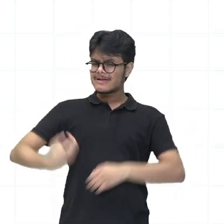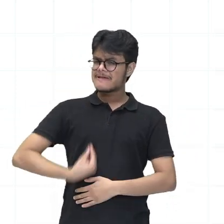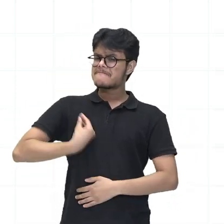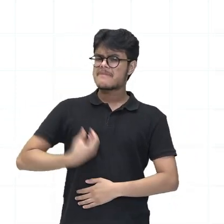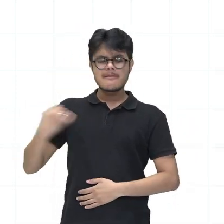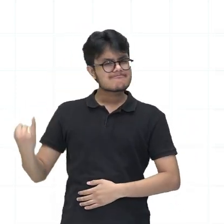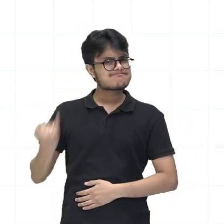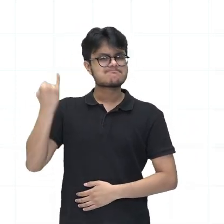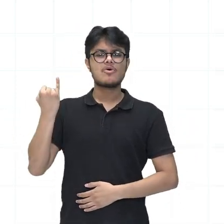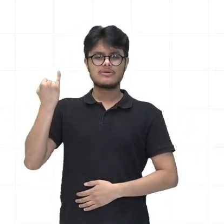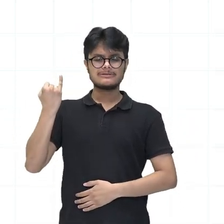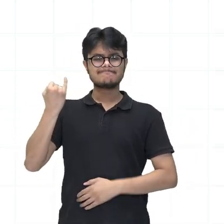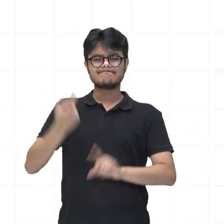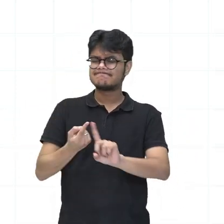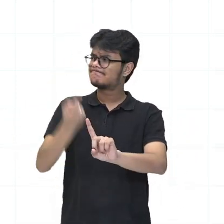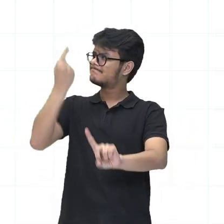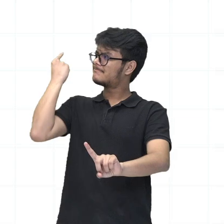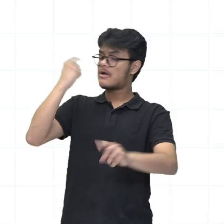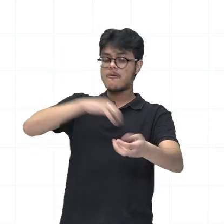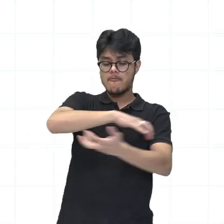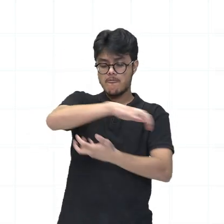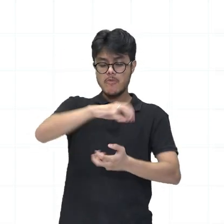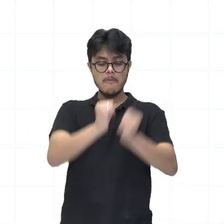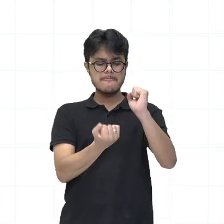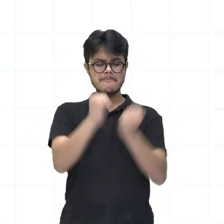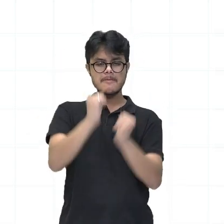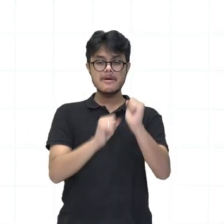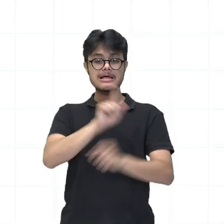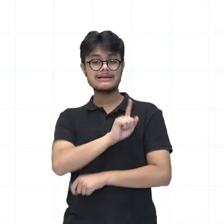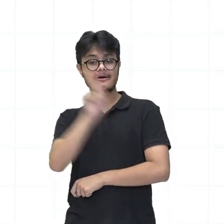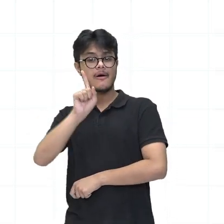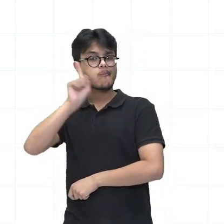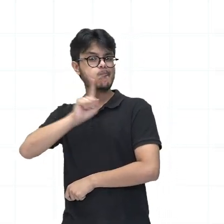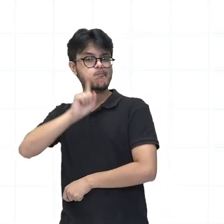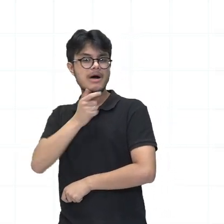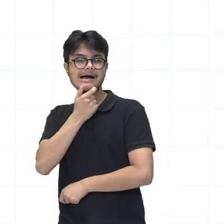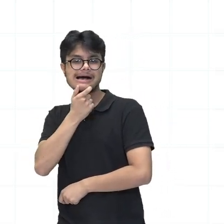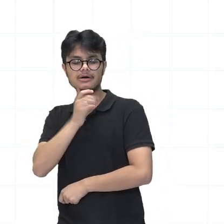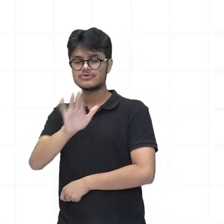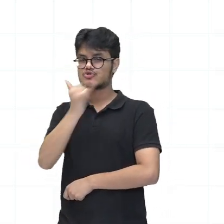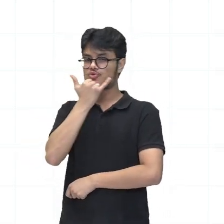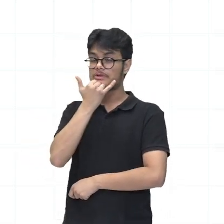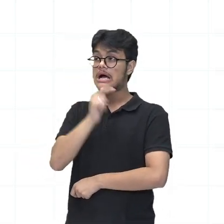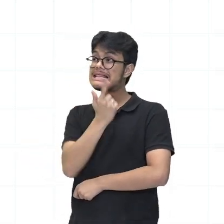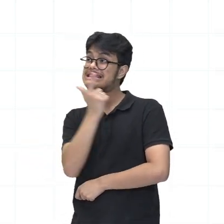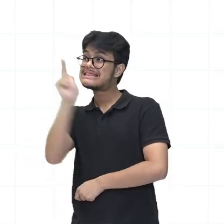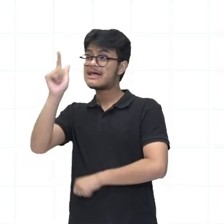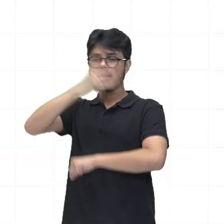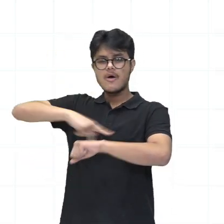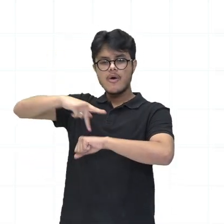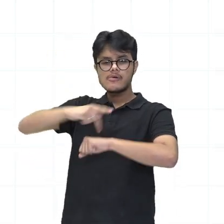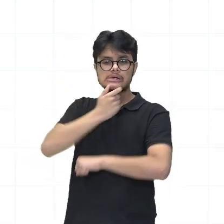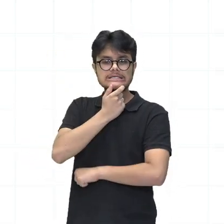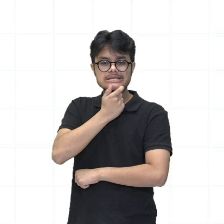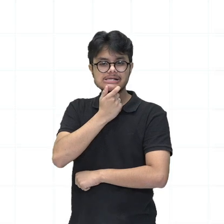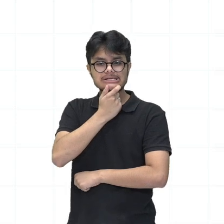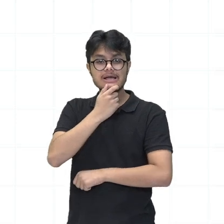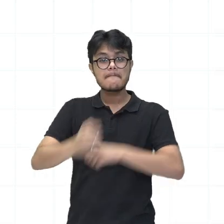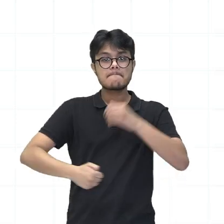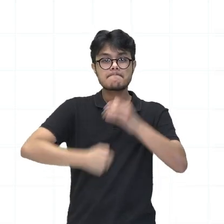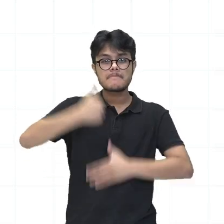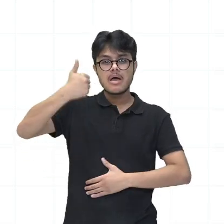importante na época da Revolução Industrial, porque o carvão mineral ele corresponde a uma das primeiras fontes